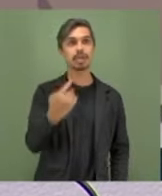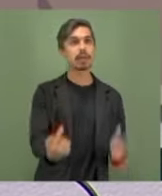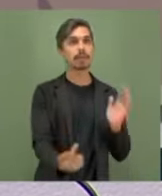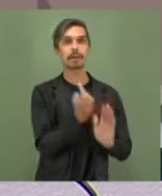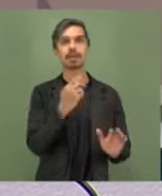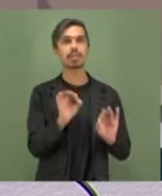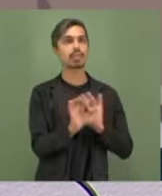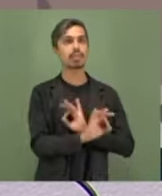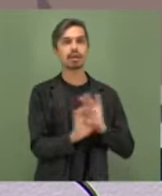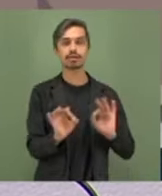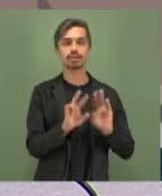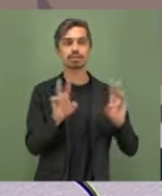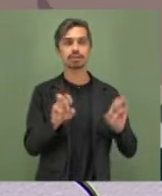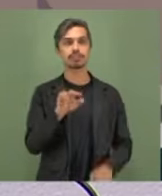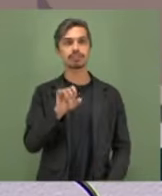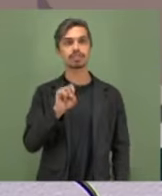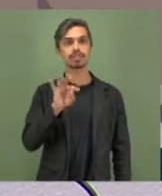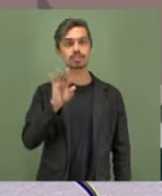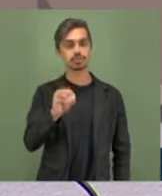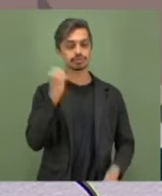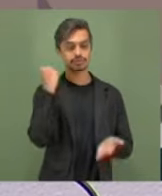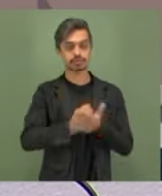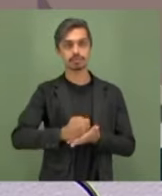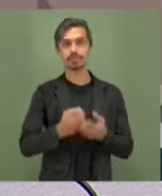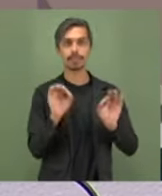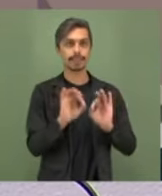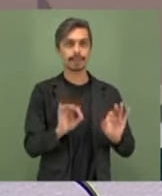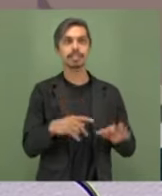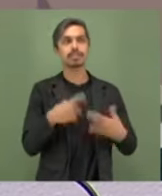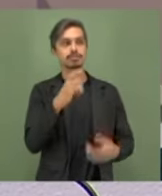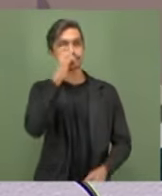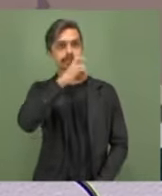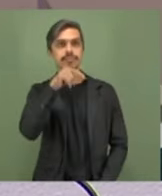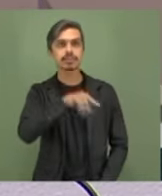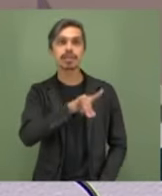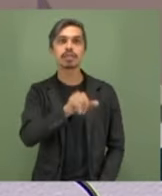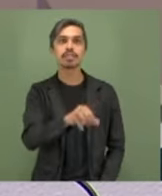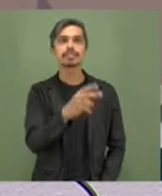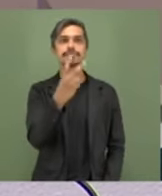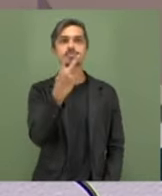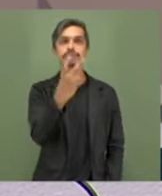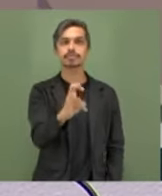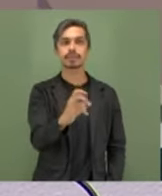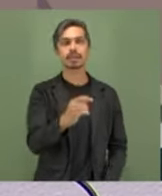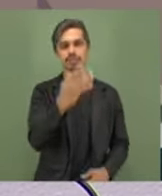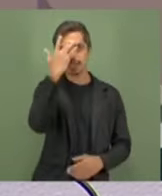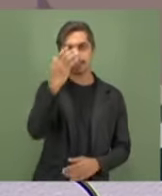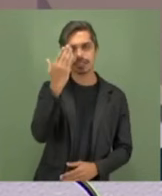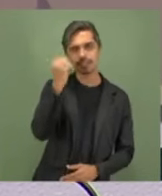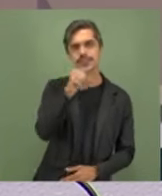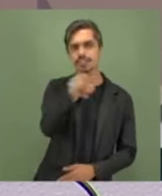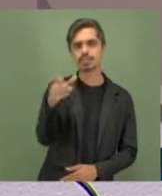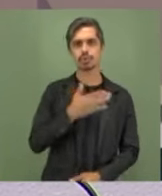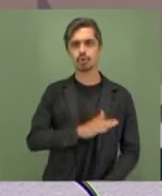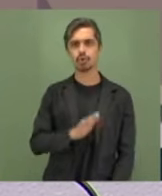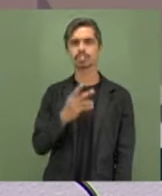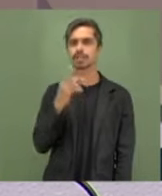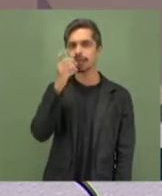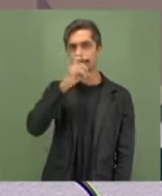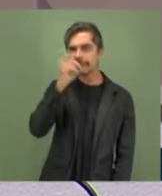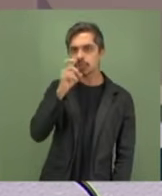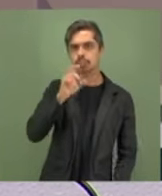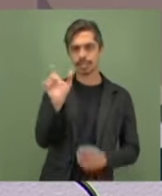nada sobre o visto. Portanto, mentiram nesse dia 25. Eu sei que não gostam da palavra mentira, mas não há outro verbo,